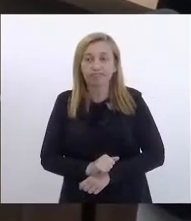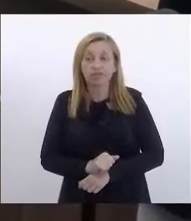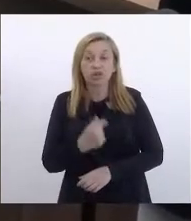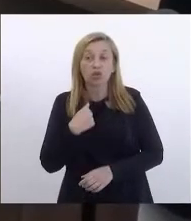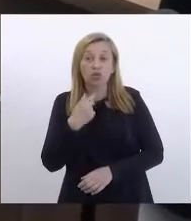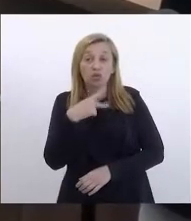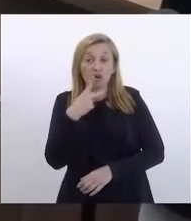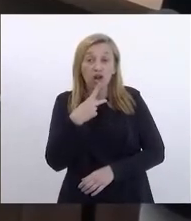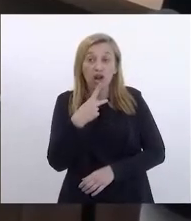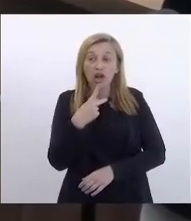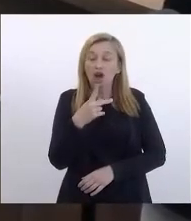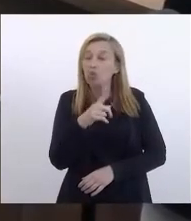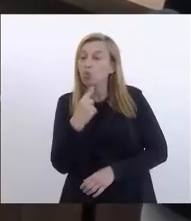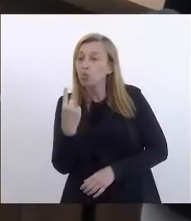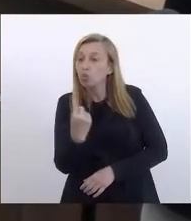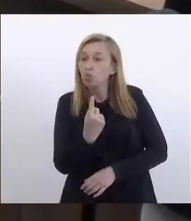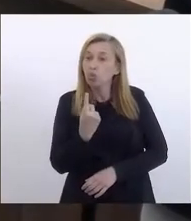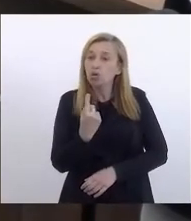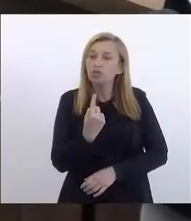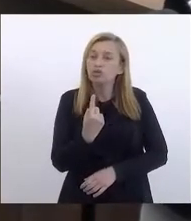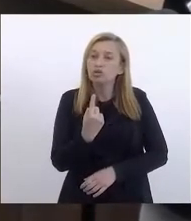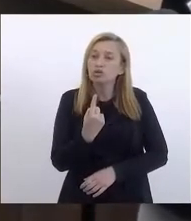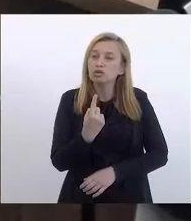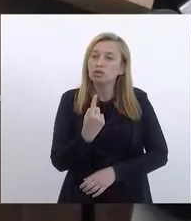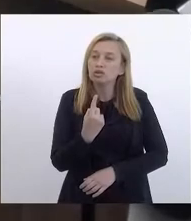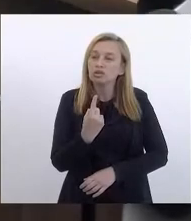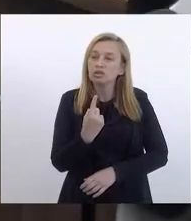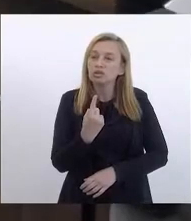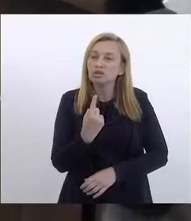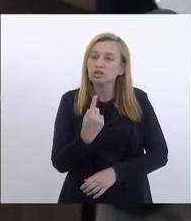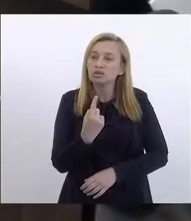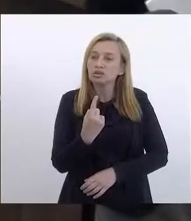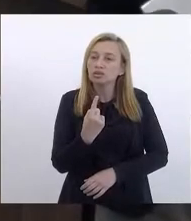vou destacar o nosso parecer.